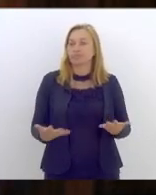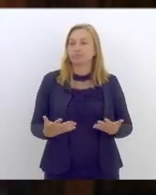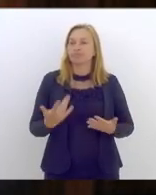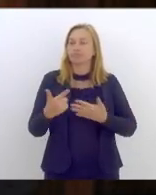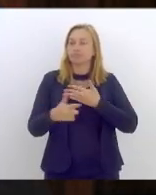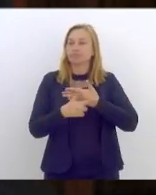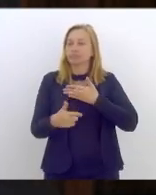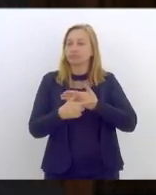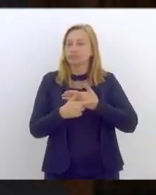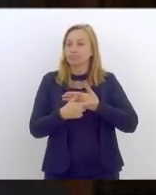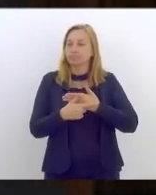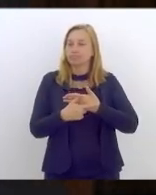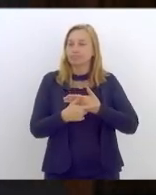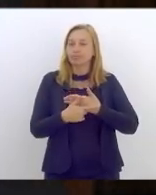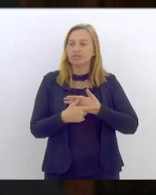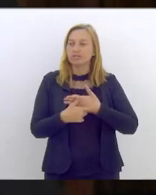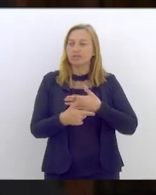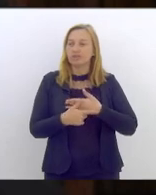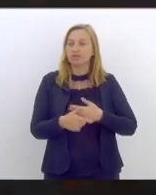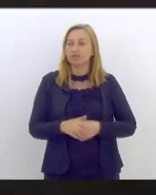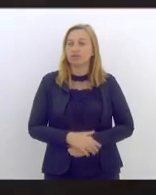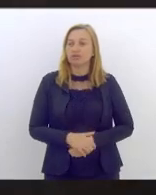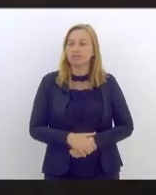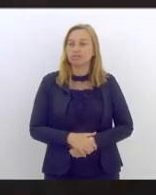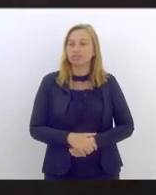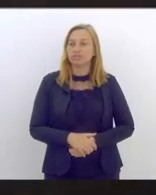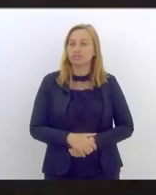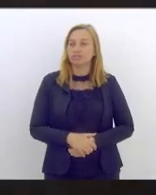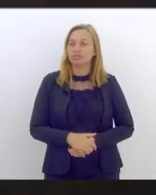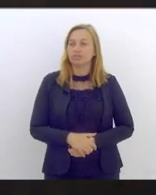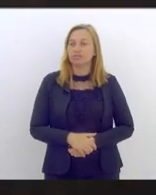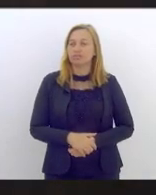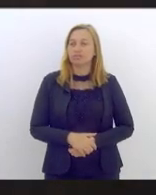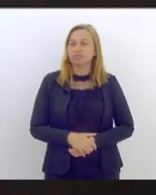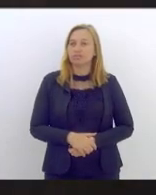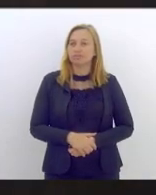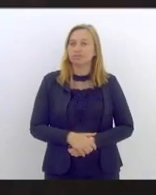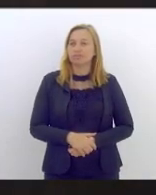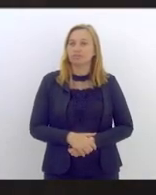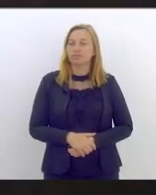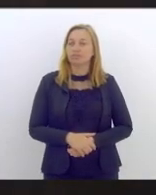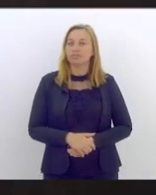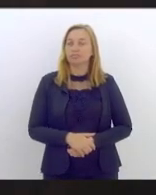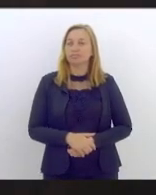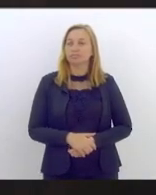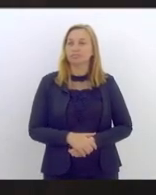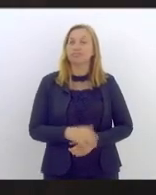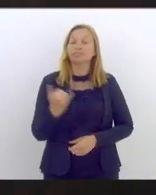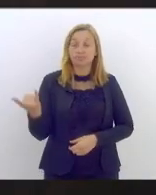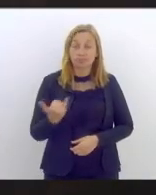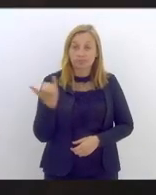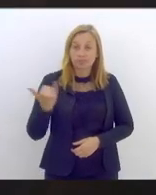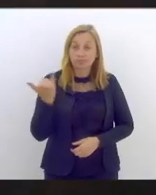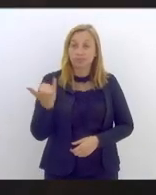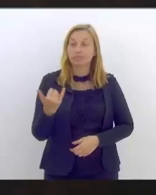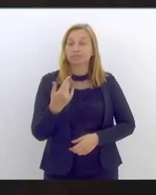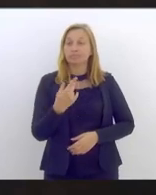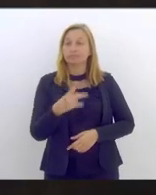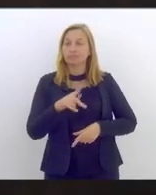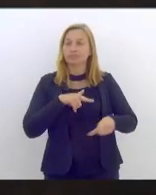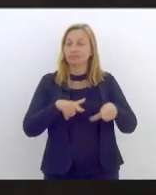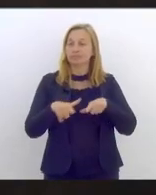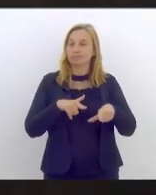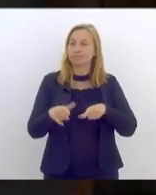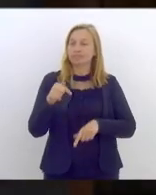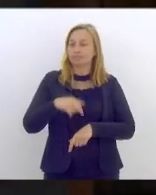seu papel foi decisivo Claudio Henrique tem sido decisivo tem sido importantíssimo não